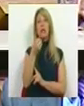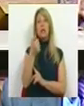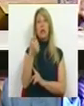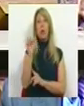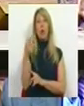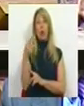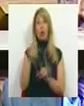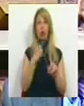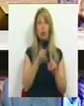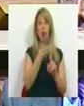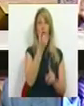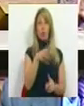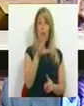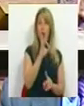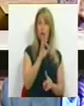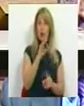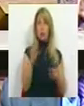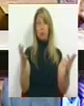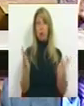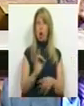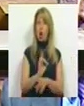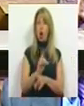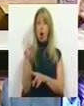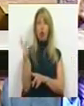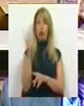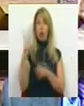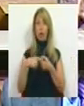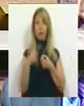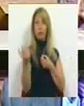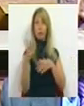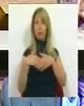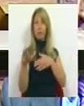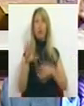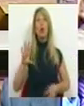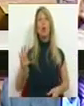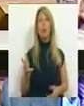em 2014, logo que a Troika saiu do país.